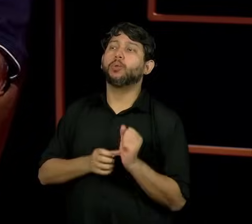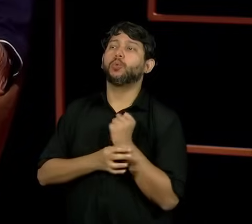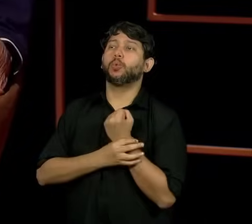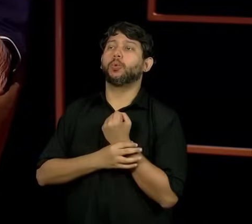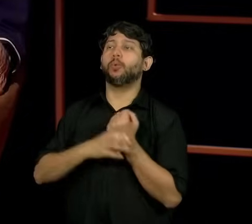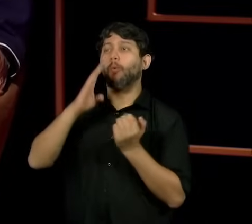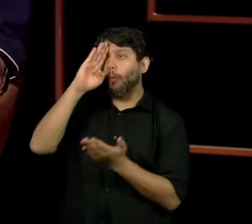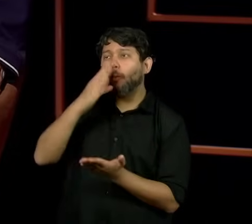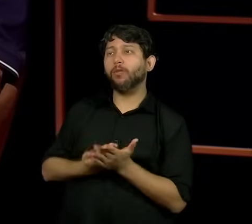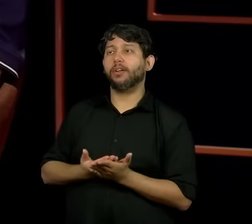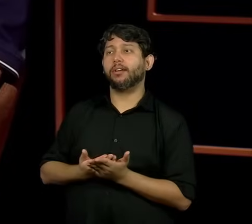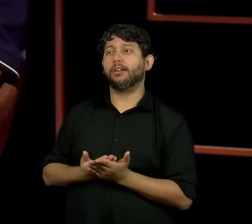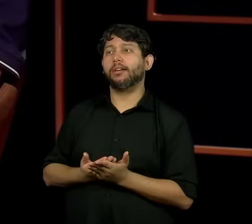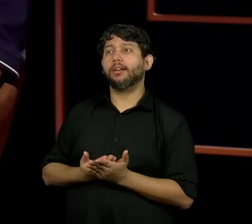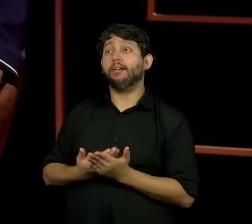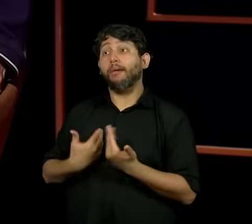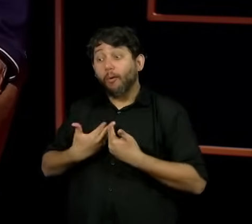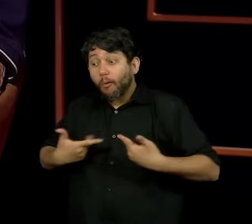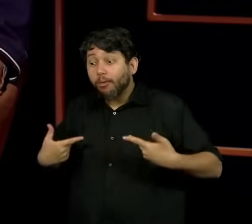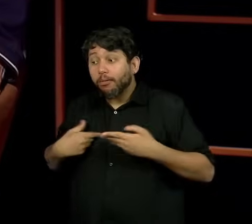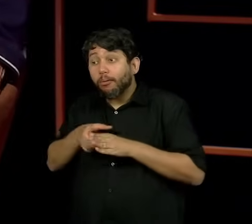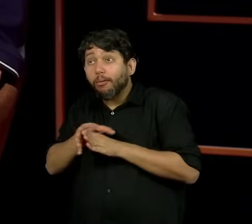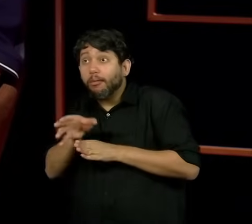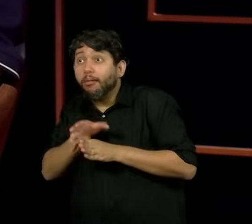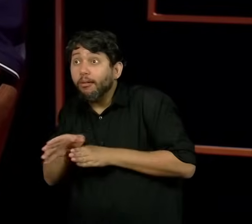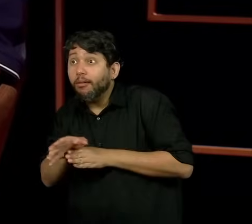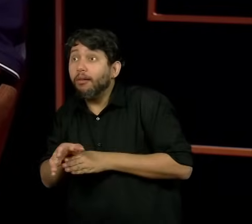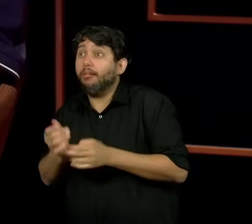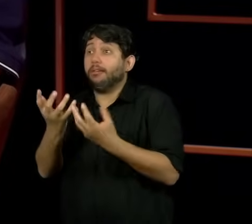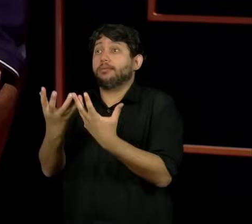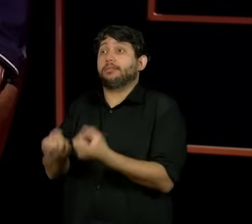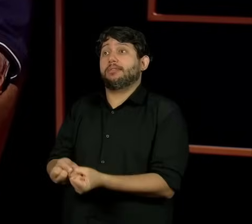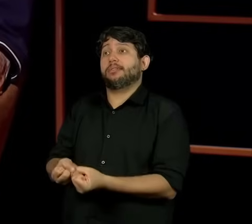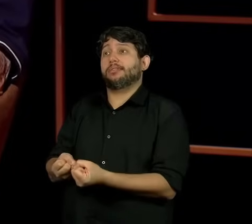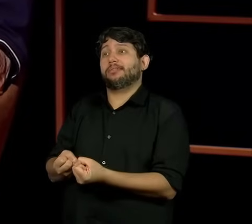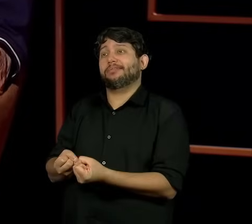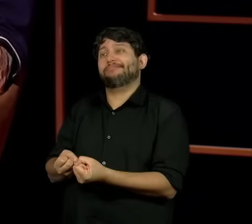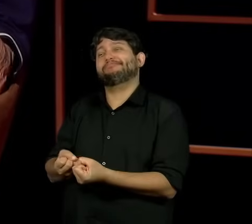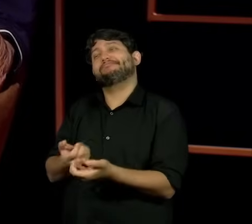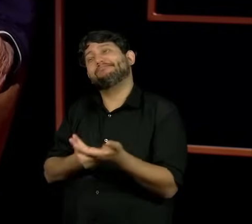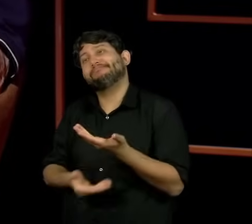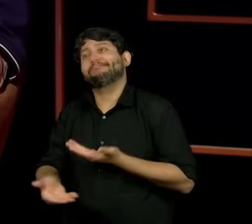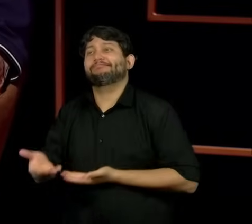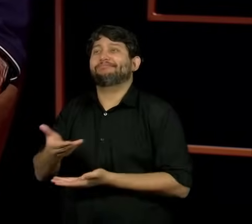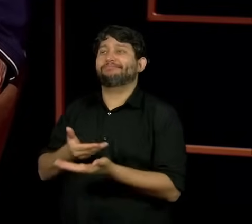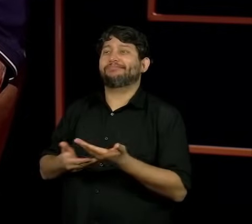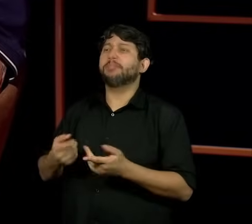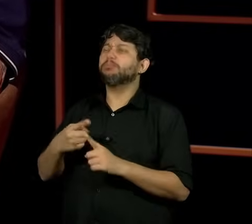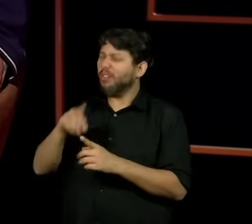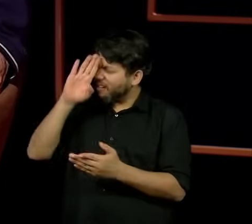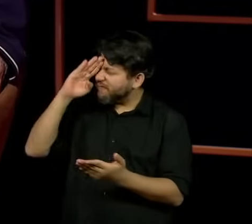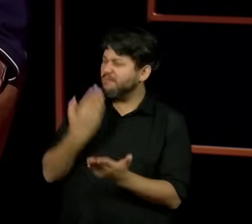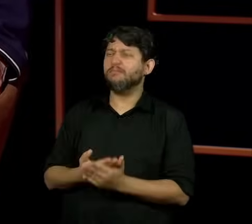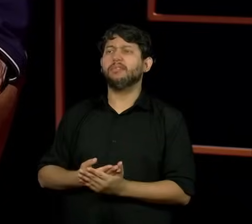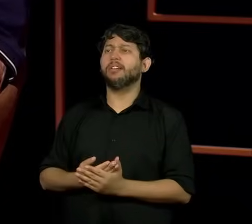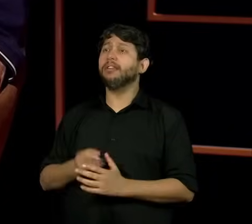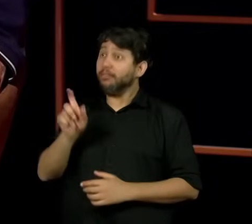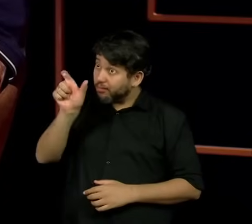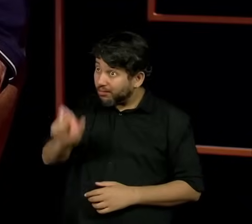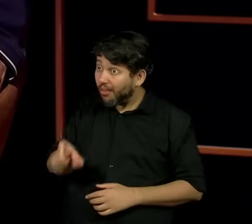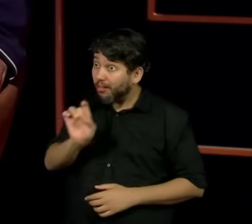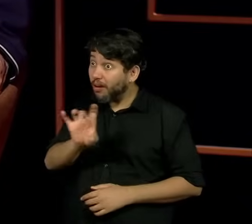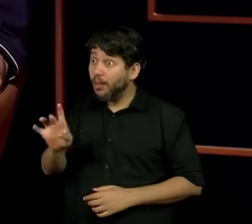eles me aceitavam e faziam o nosso trabalho. Com fé, com